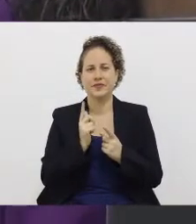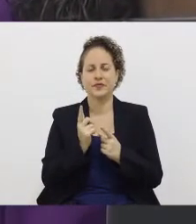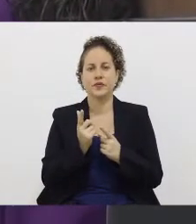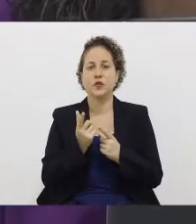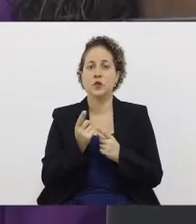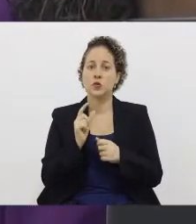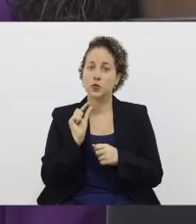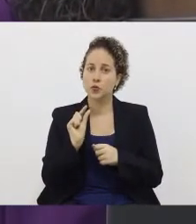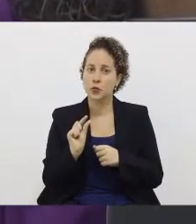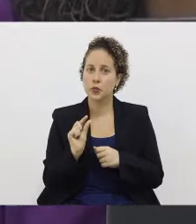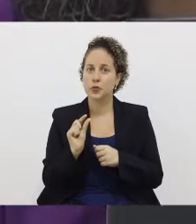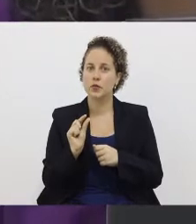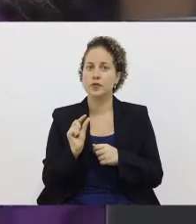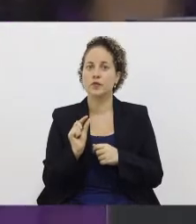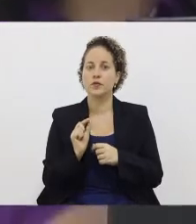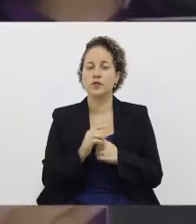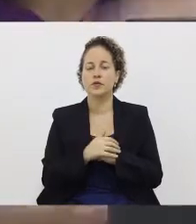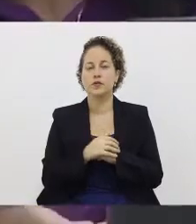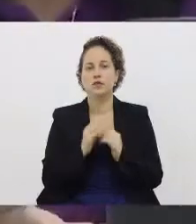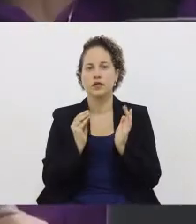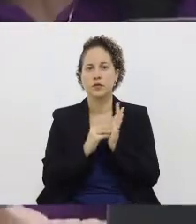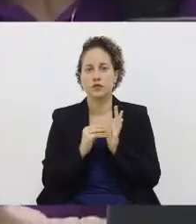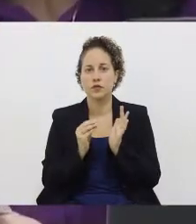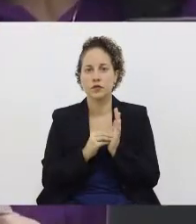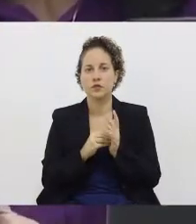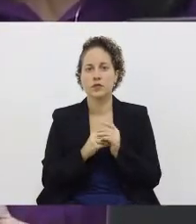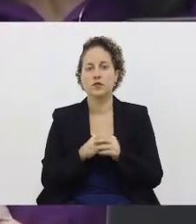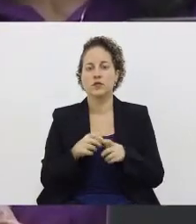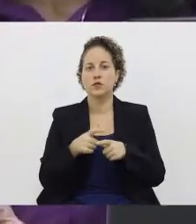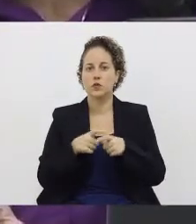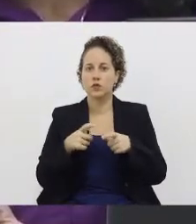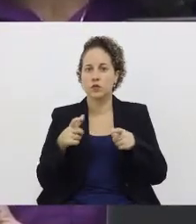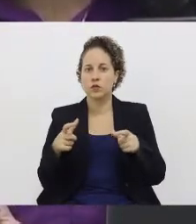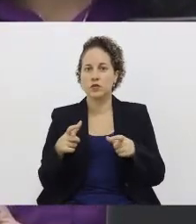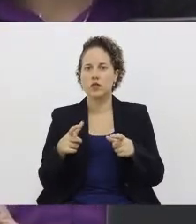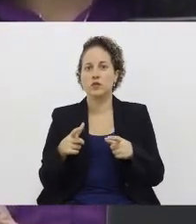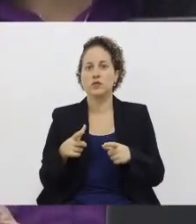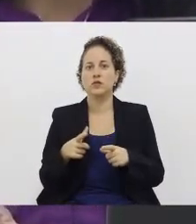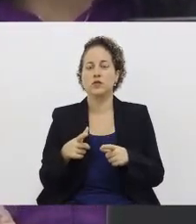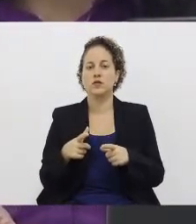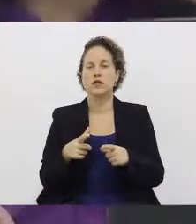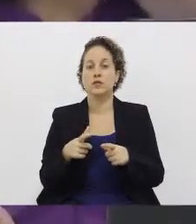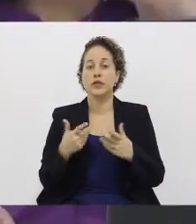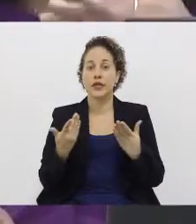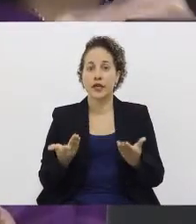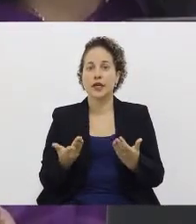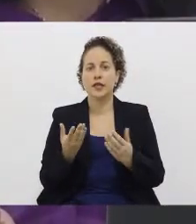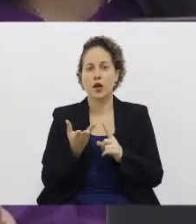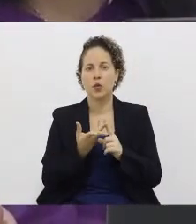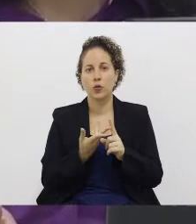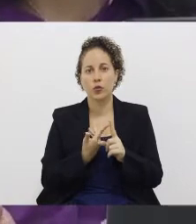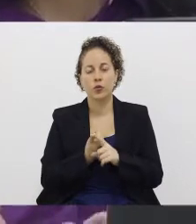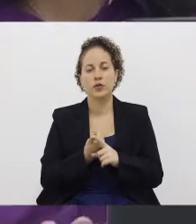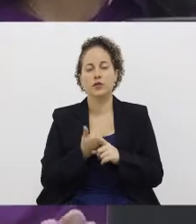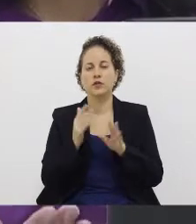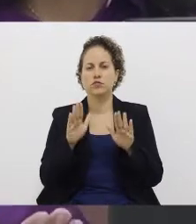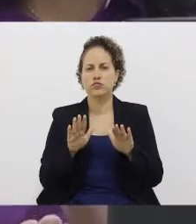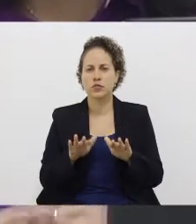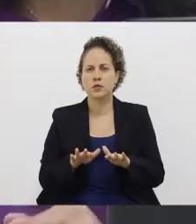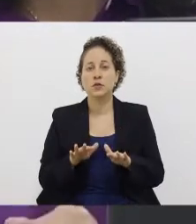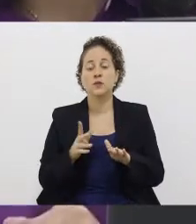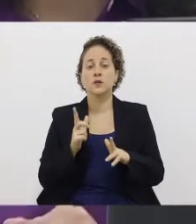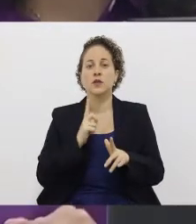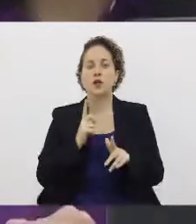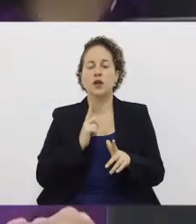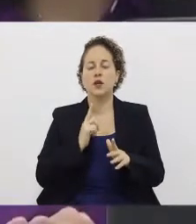de exposições à falta. Por quê? Porque se eu tenho um lote grande, à medida que essa quantidade de estoque vai caindo, é que eu